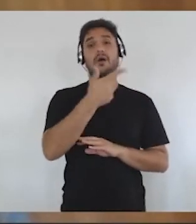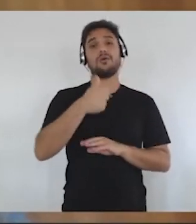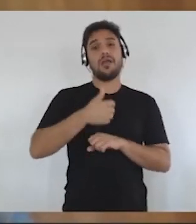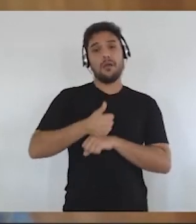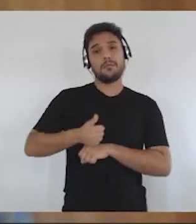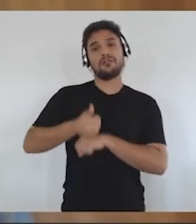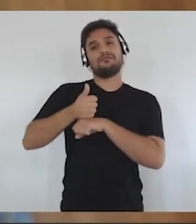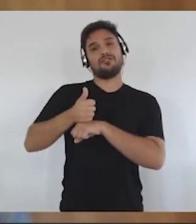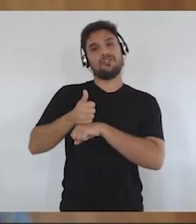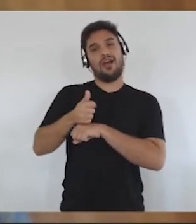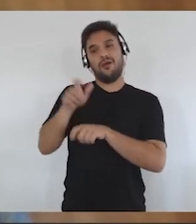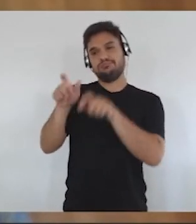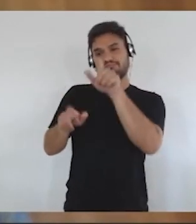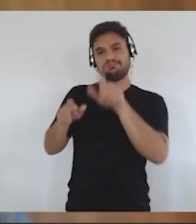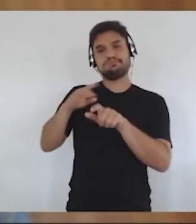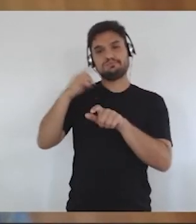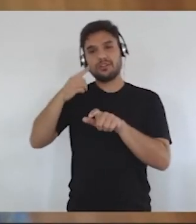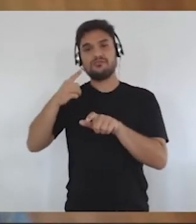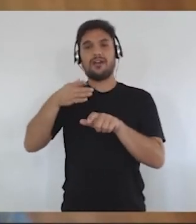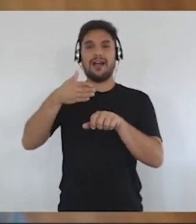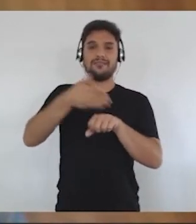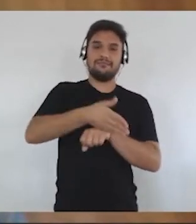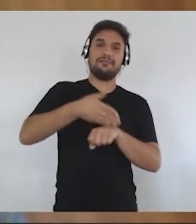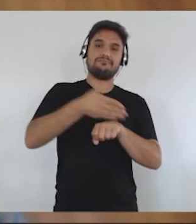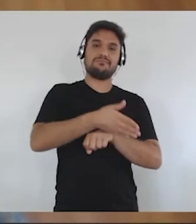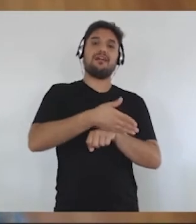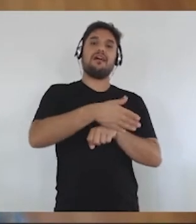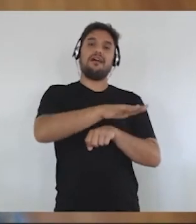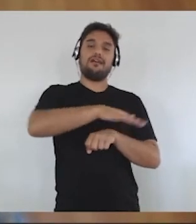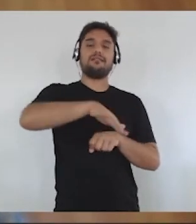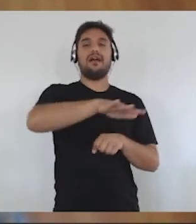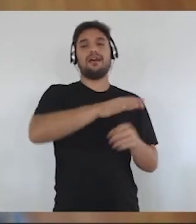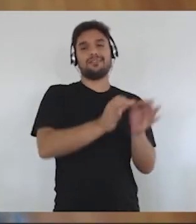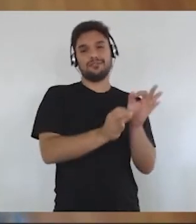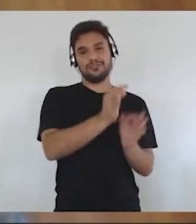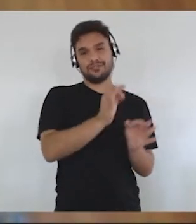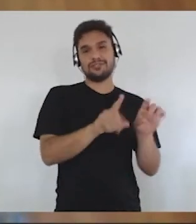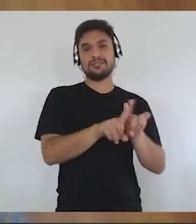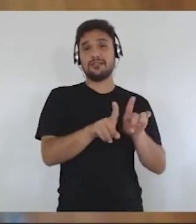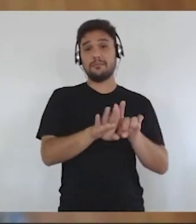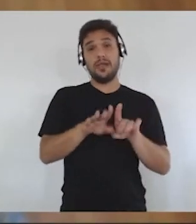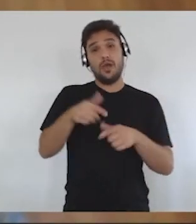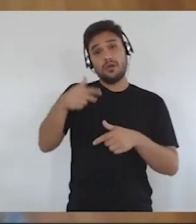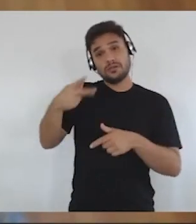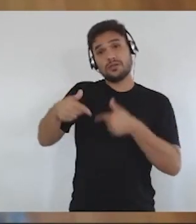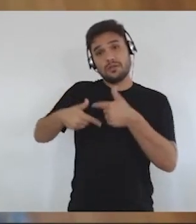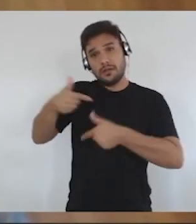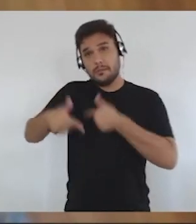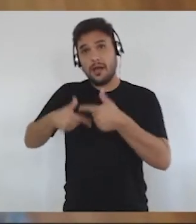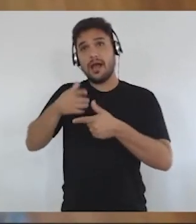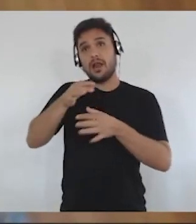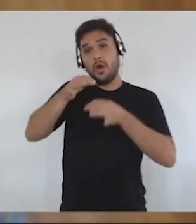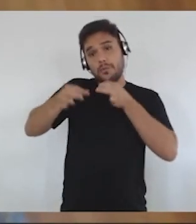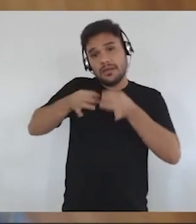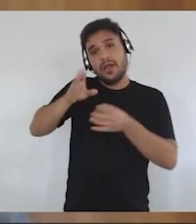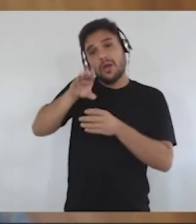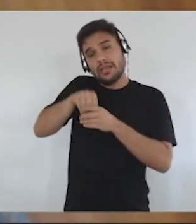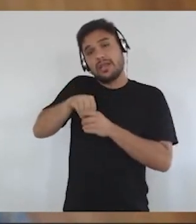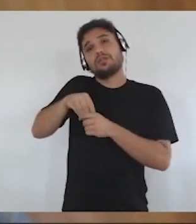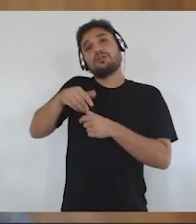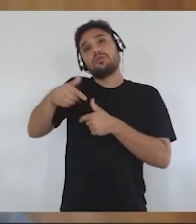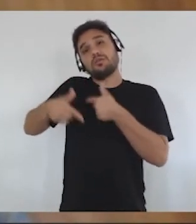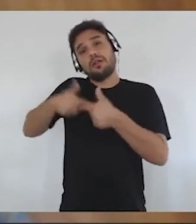advogado para a administração da justiça, a inviolabilidade de seus atos e manifestações no exercício da